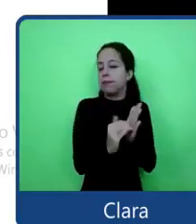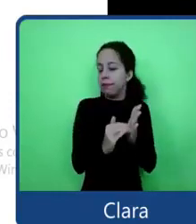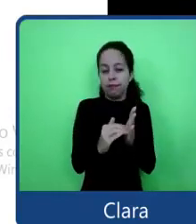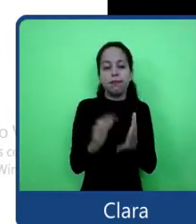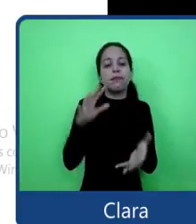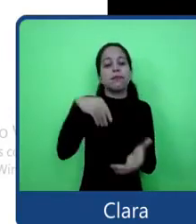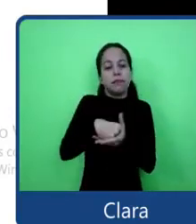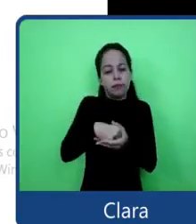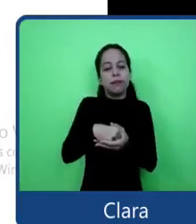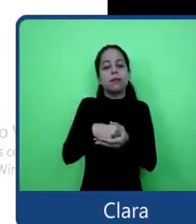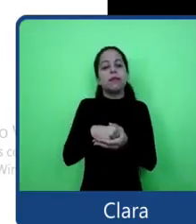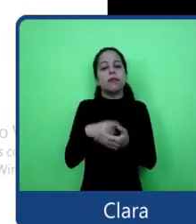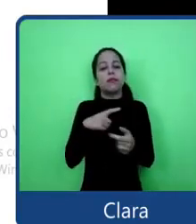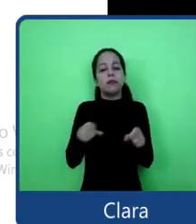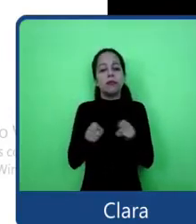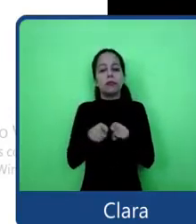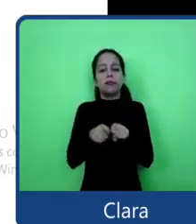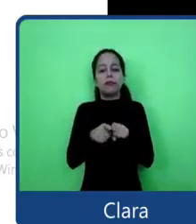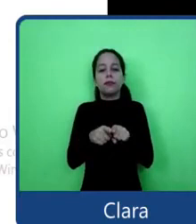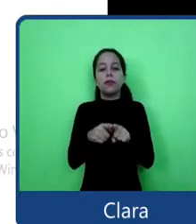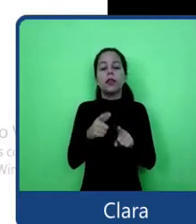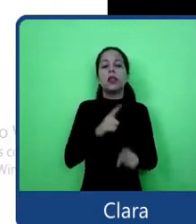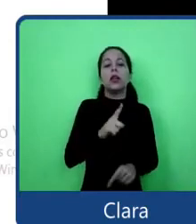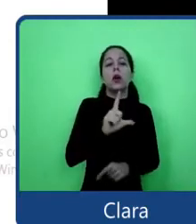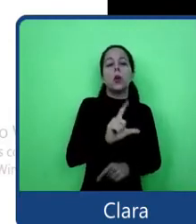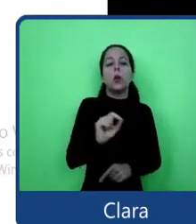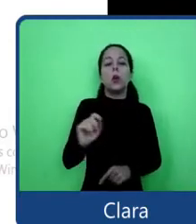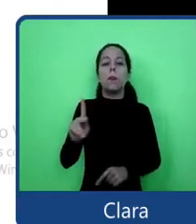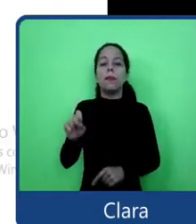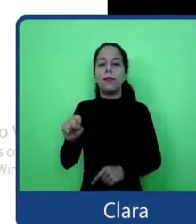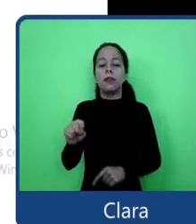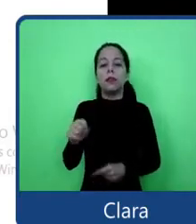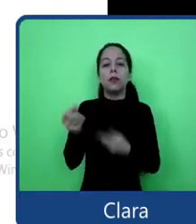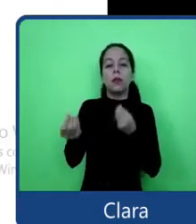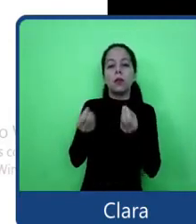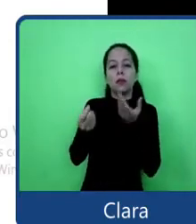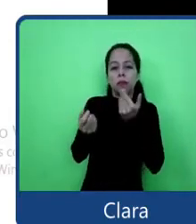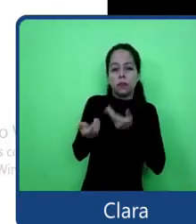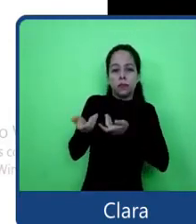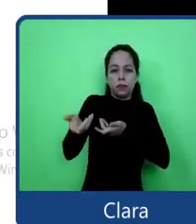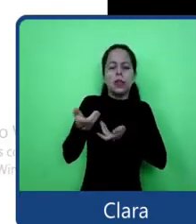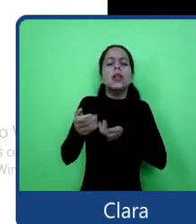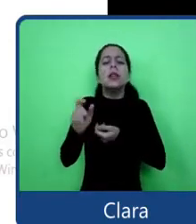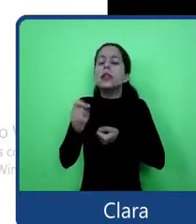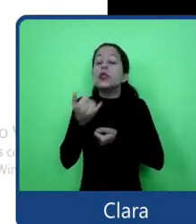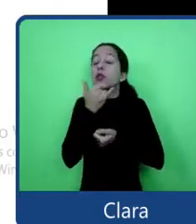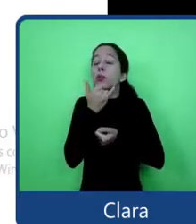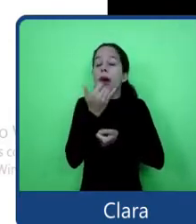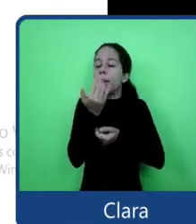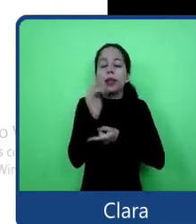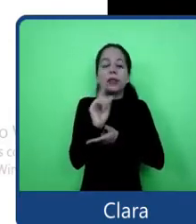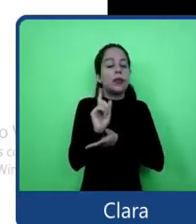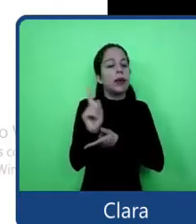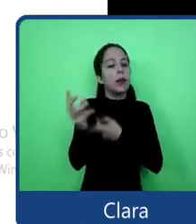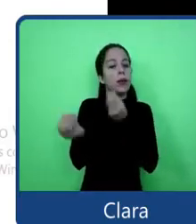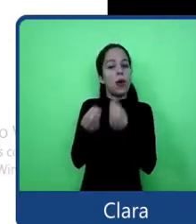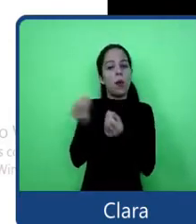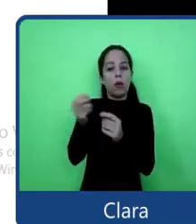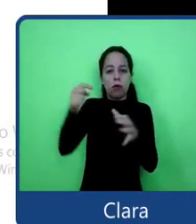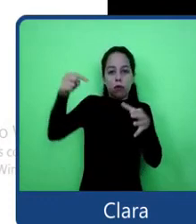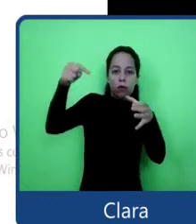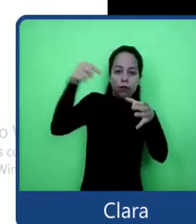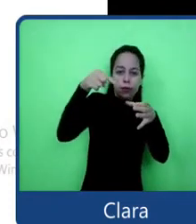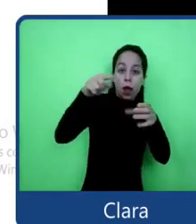quando você tem o reforço, né, de um processo, tem um aumento de temperatura, causa derretimento das geleiras, que